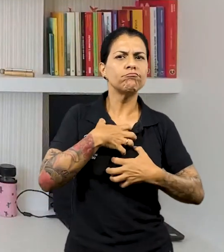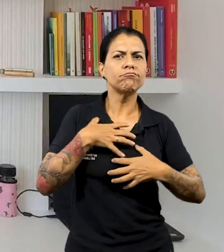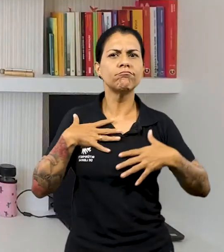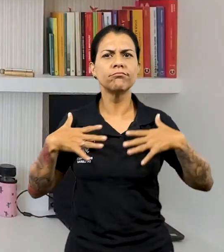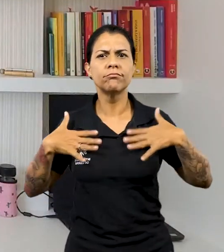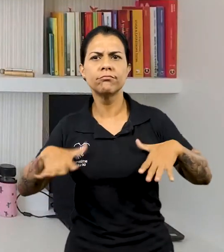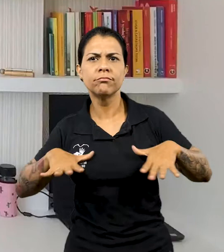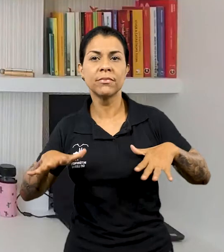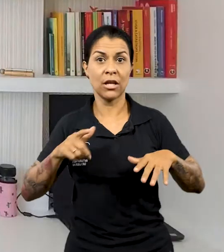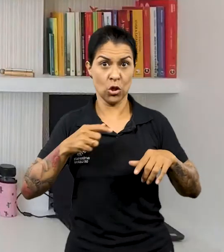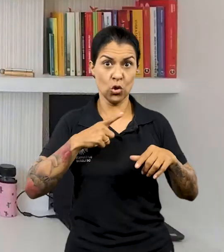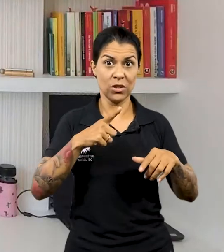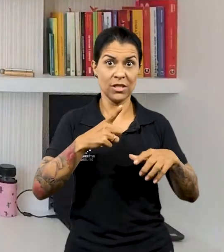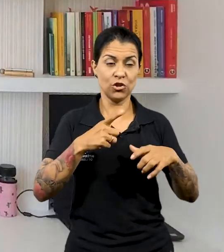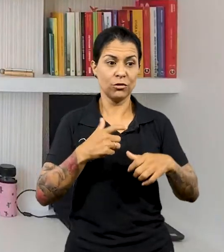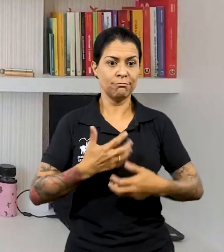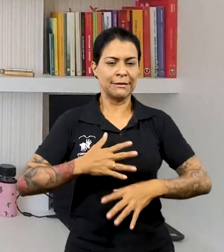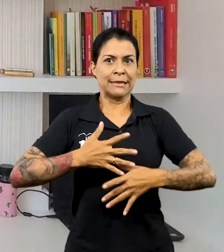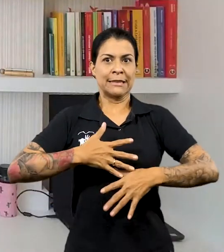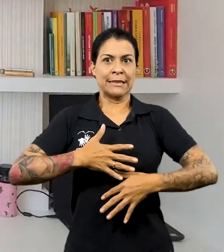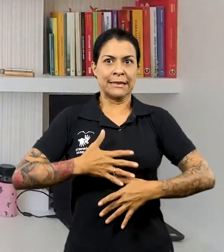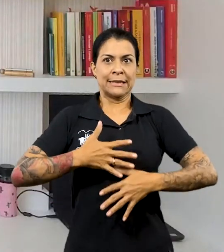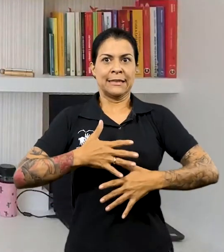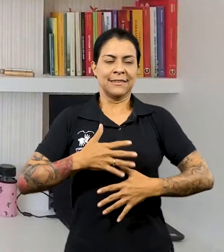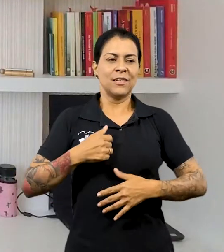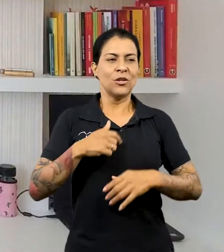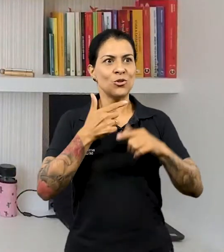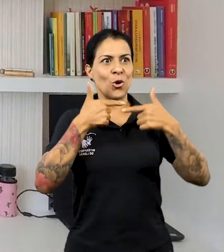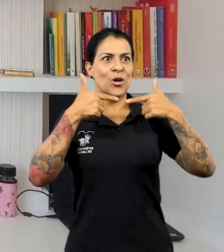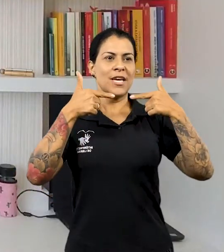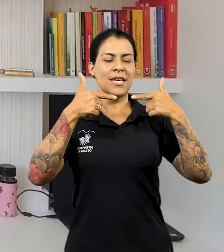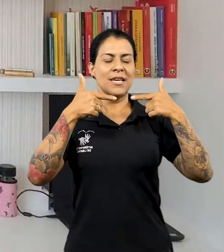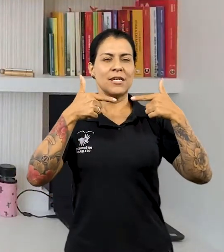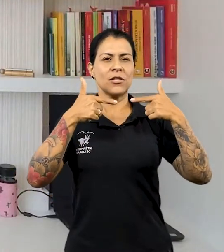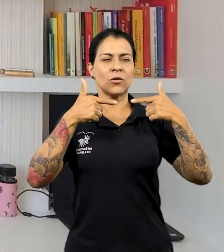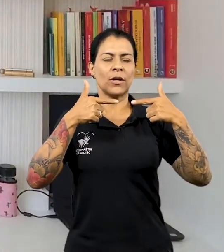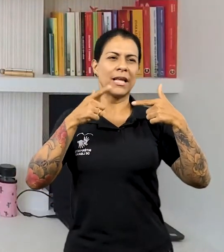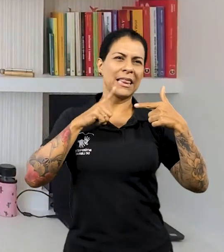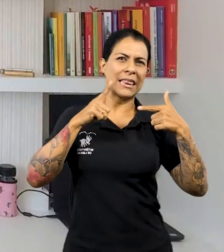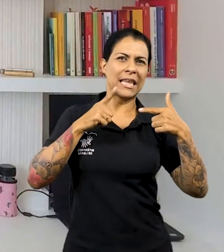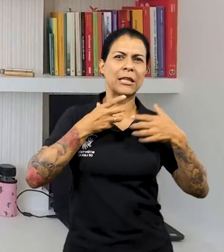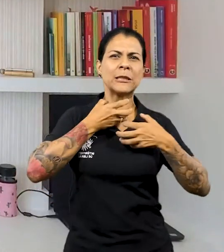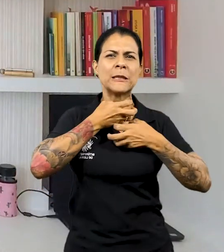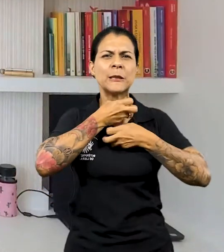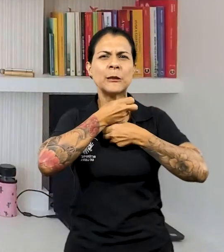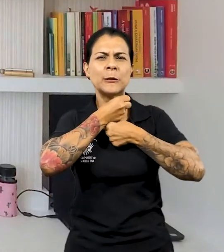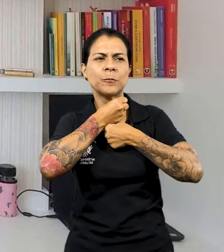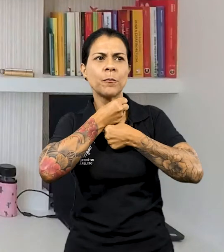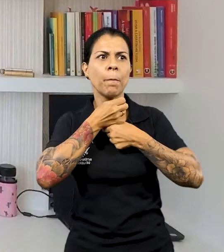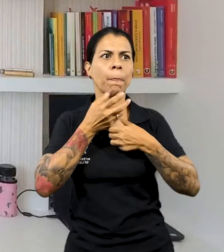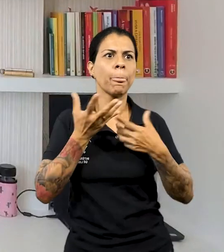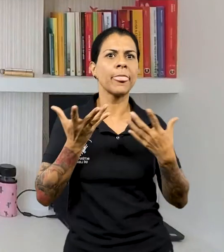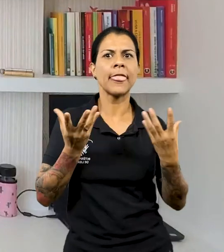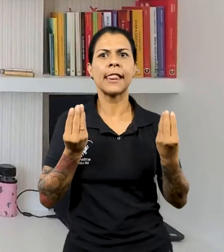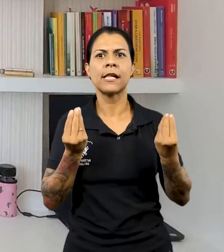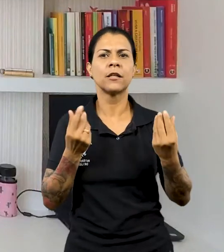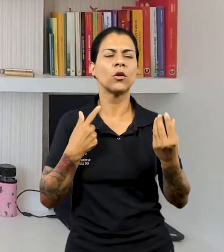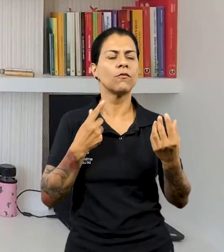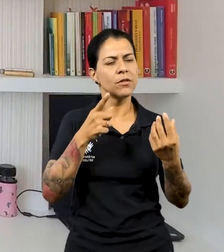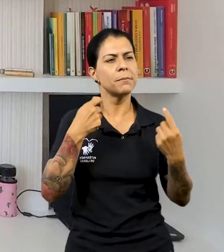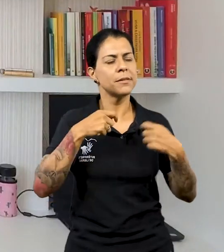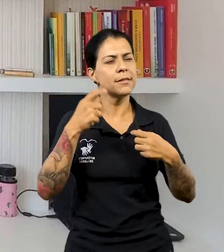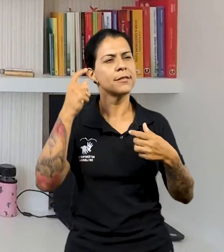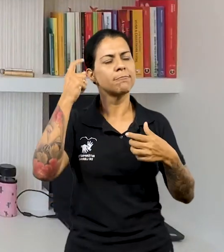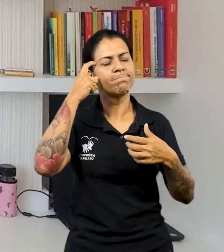presentes? Talvez um frio na barriga, um leve sorriso, um nó na garganta, os ombros tensionados. Vá